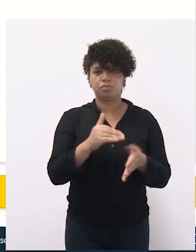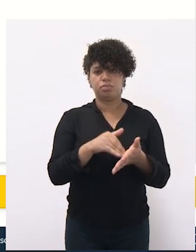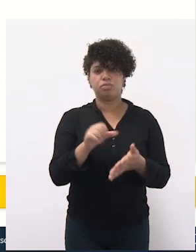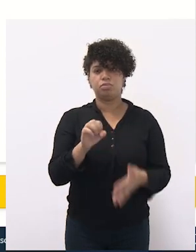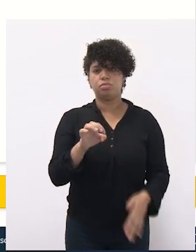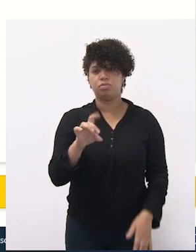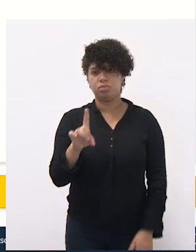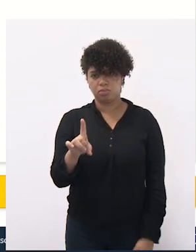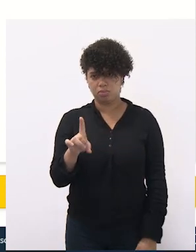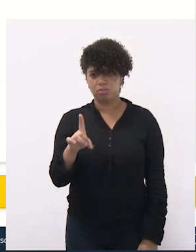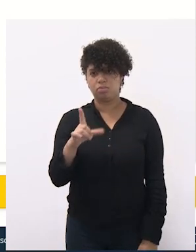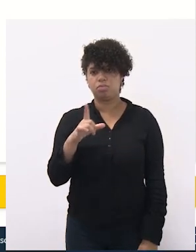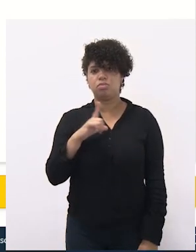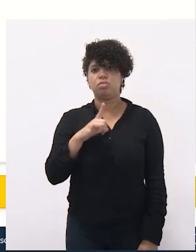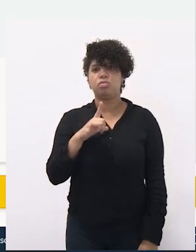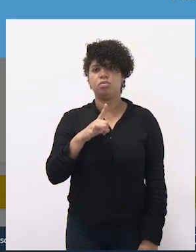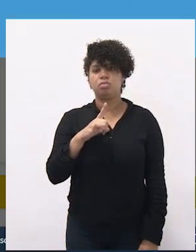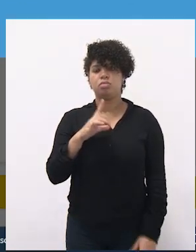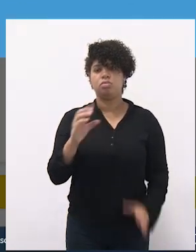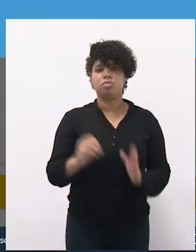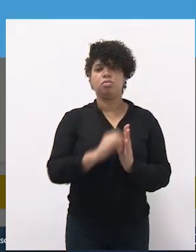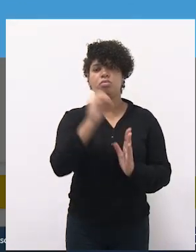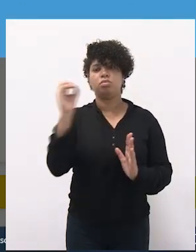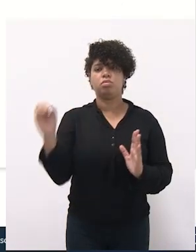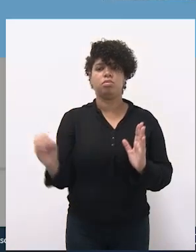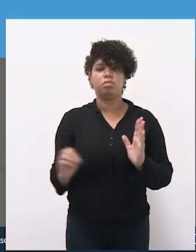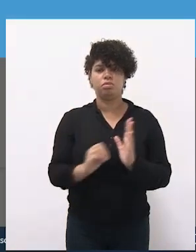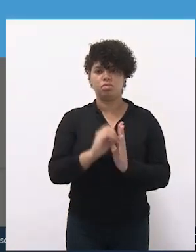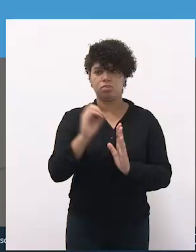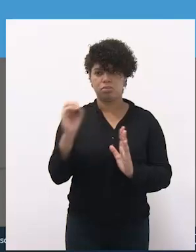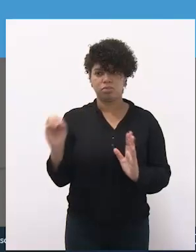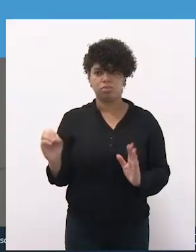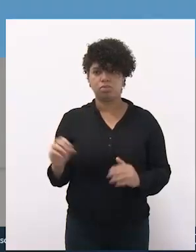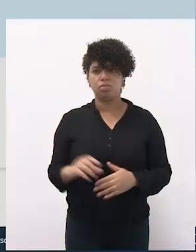centro de mídias, Google